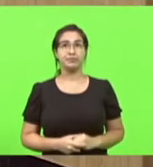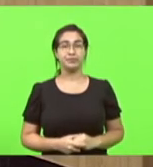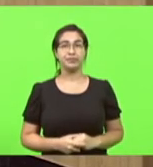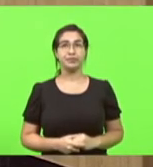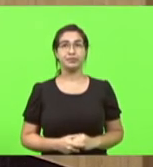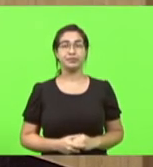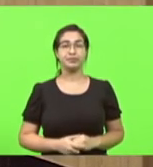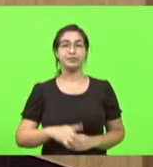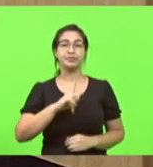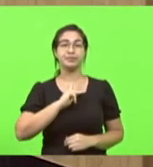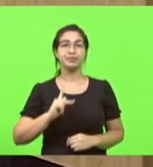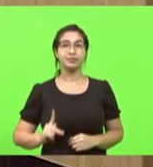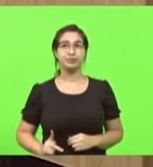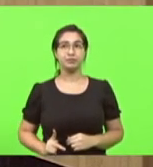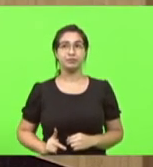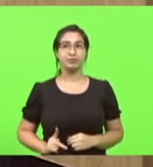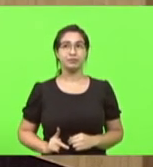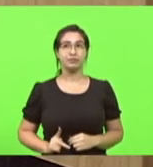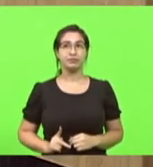Presidente,